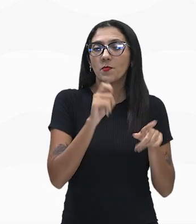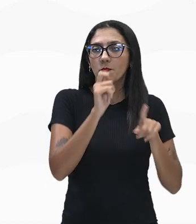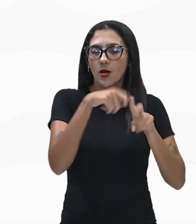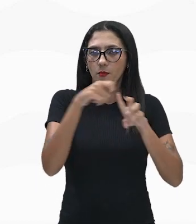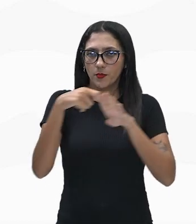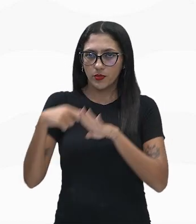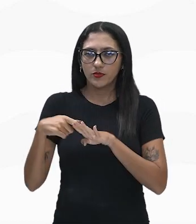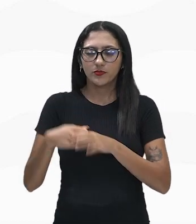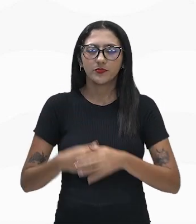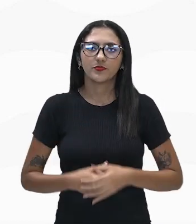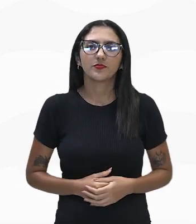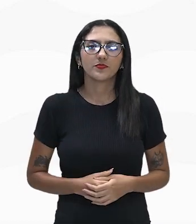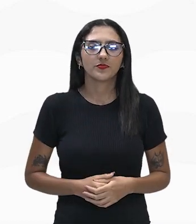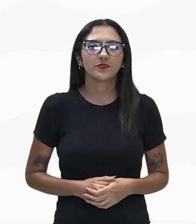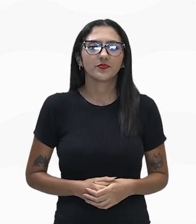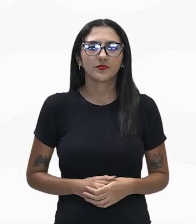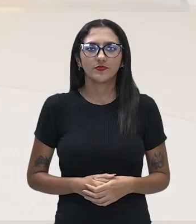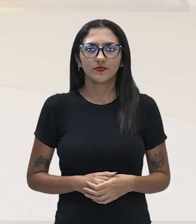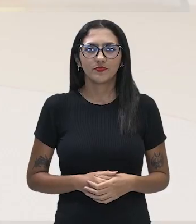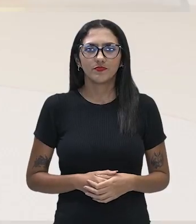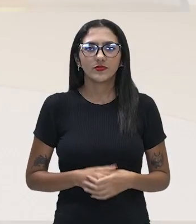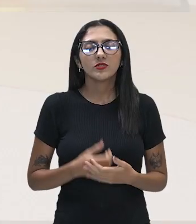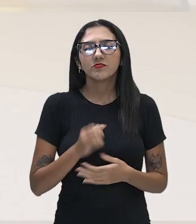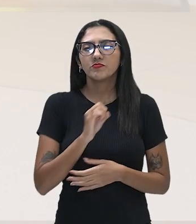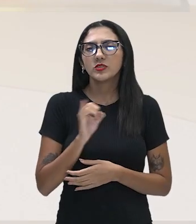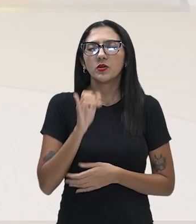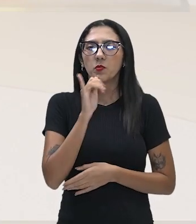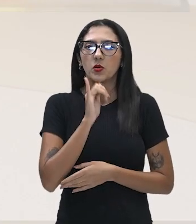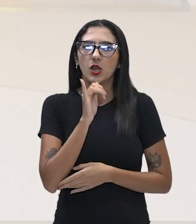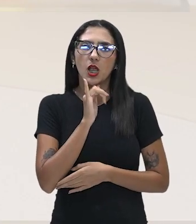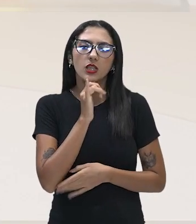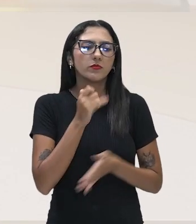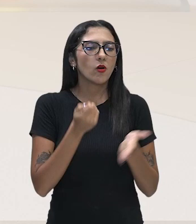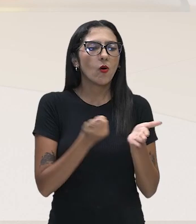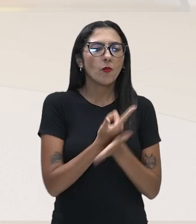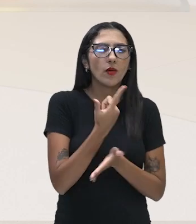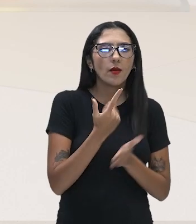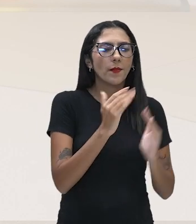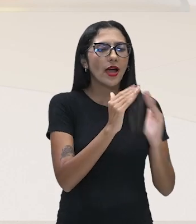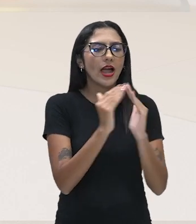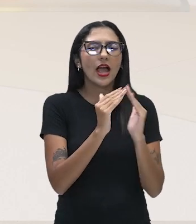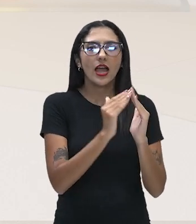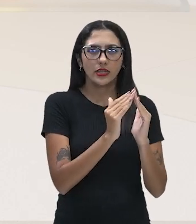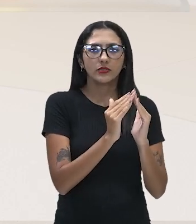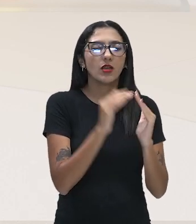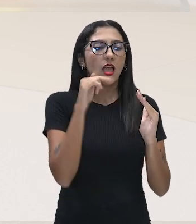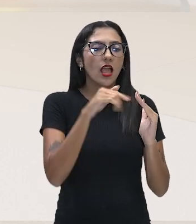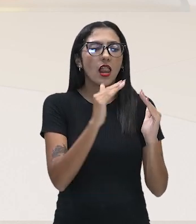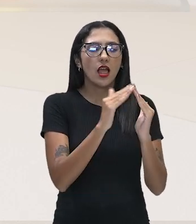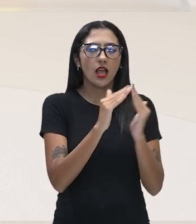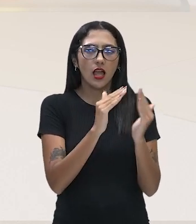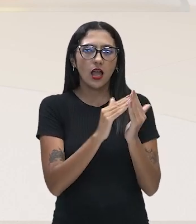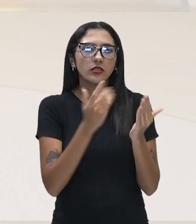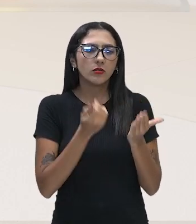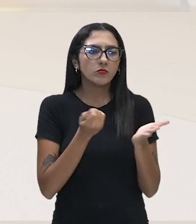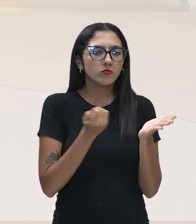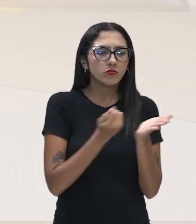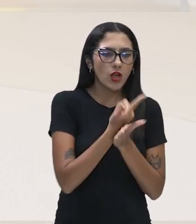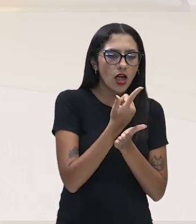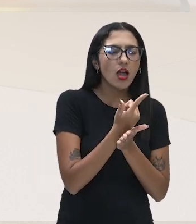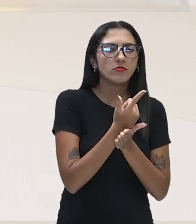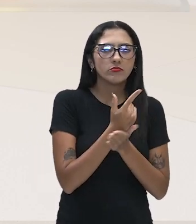Então, no caso, se você for fazer um financiamento de um imóvel, o imóvel será exatamente a